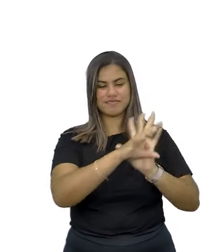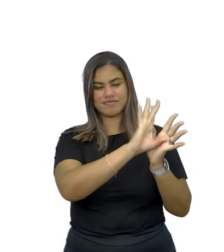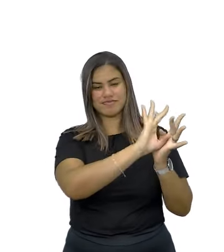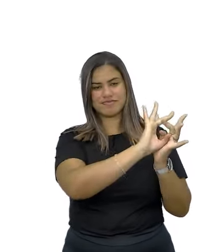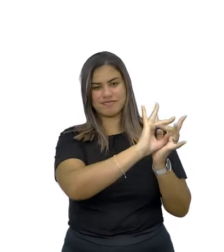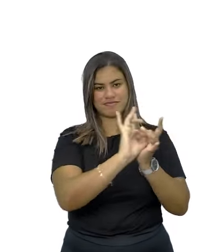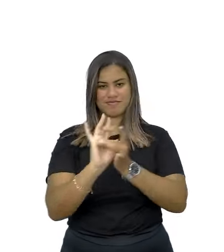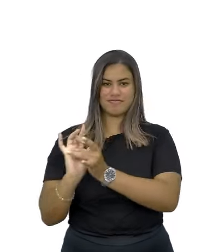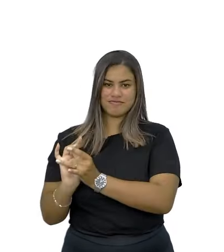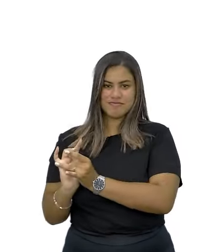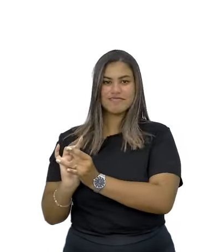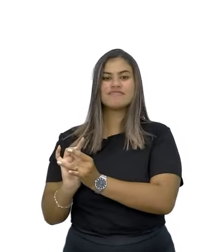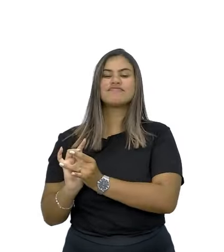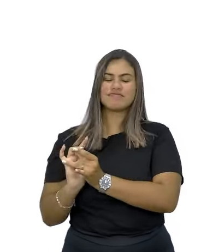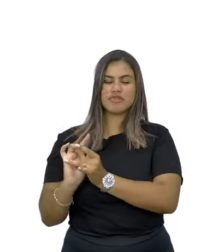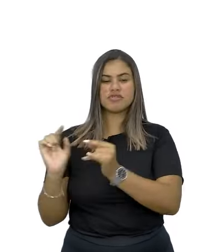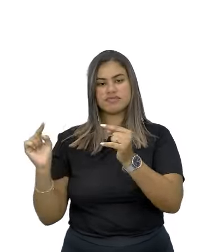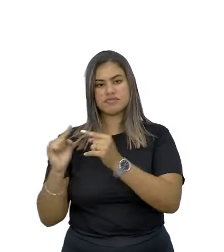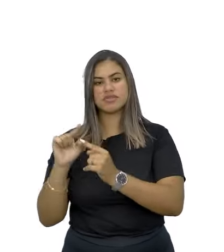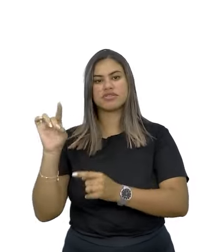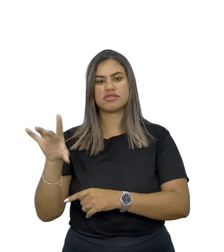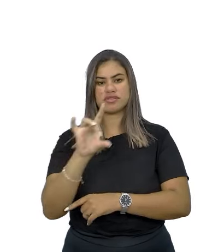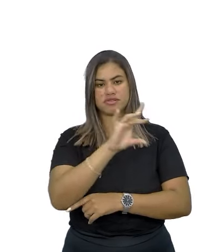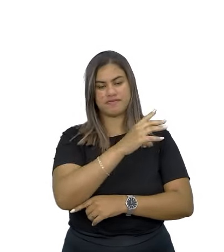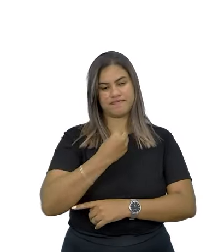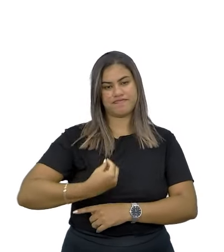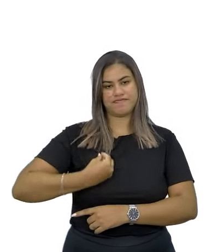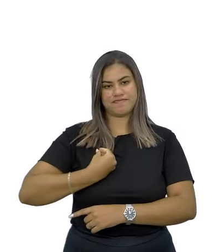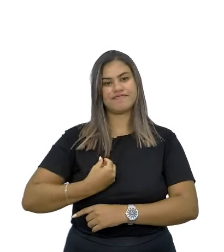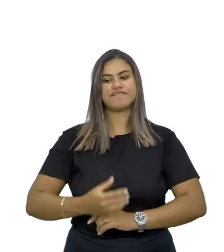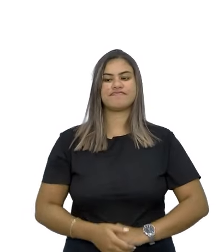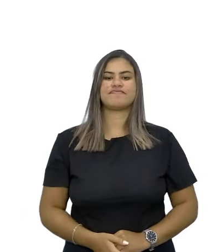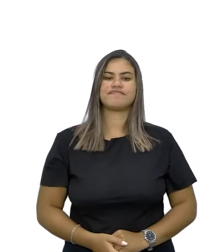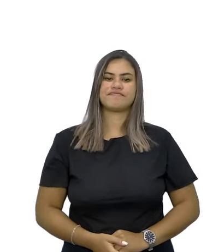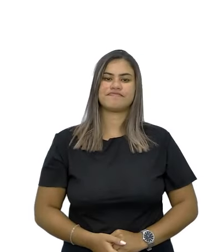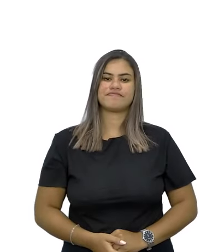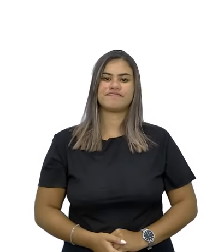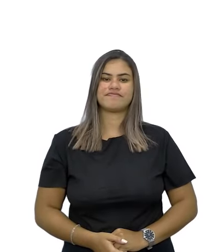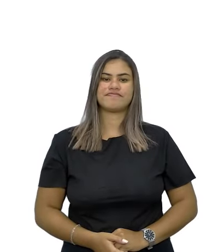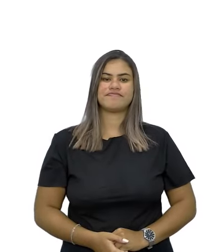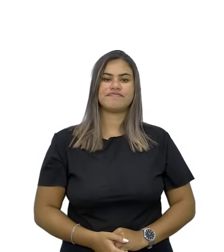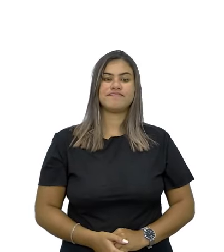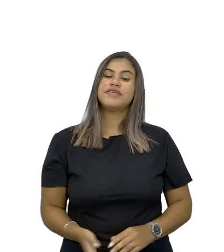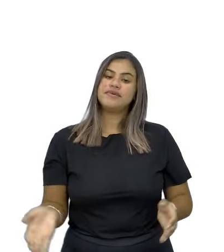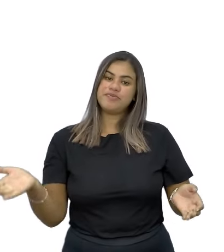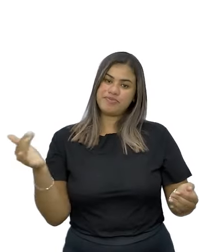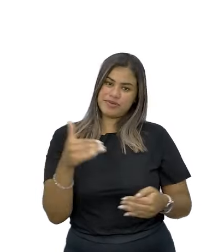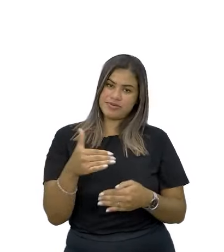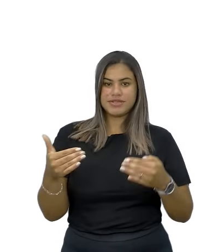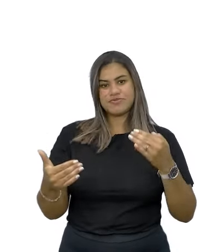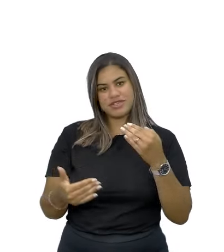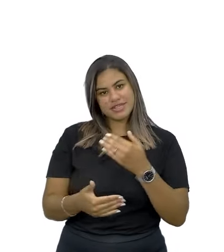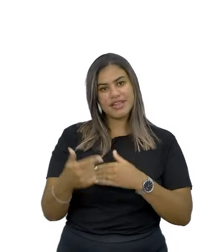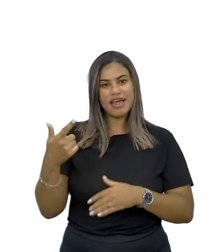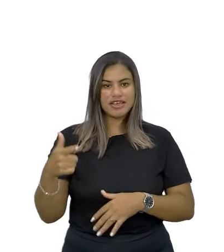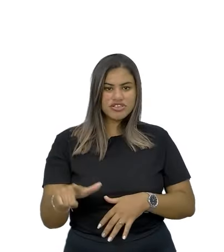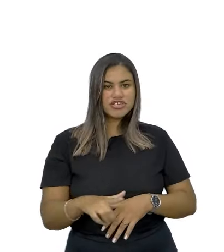contexto ao qual cada um está inserido. Próximo slide.